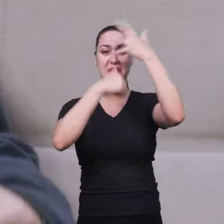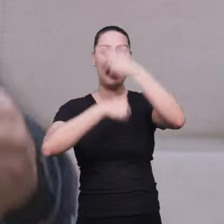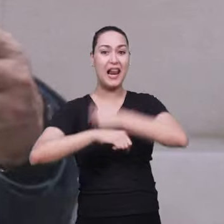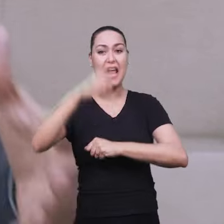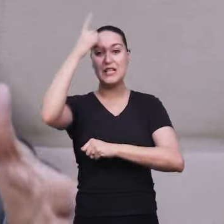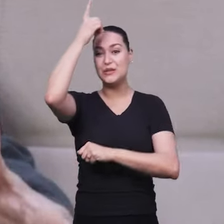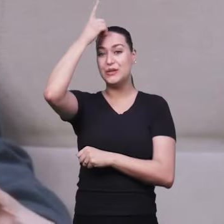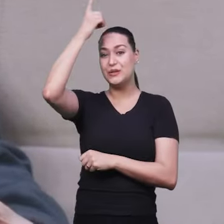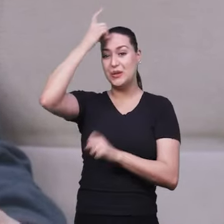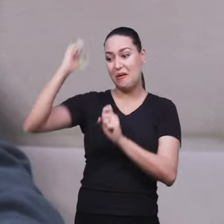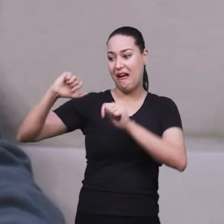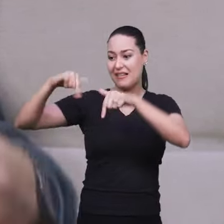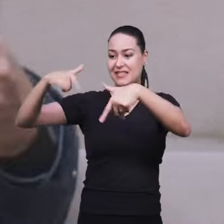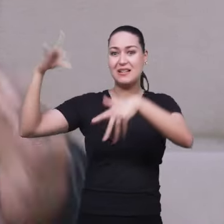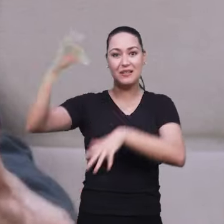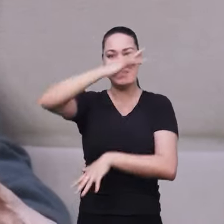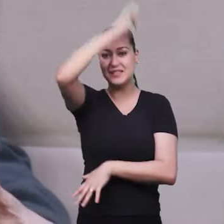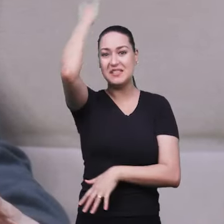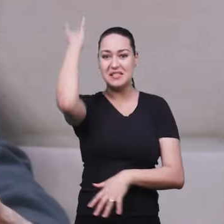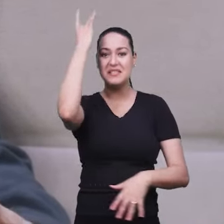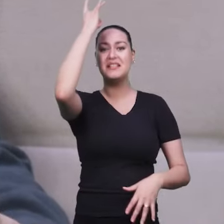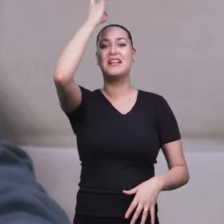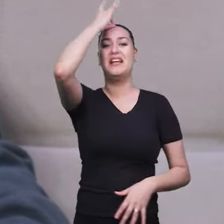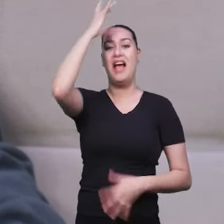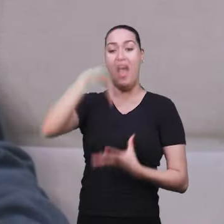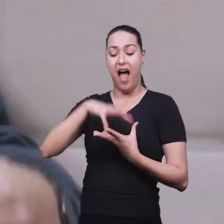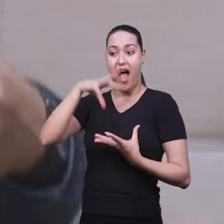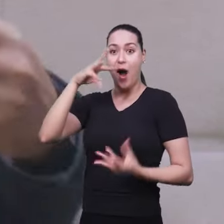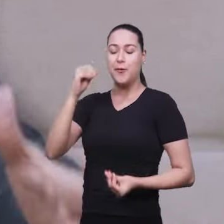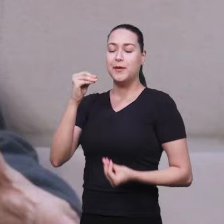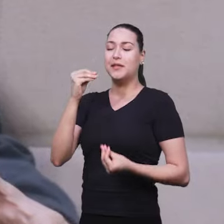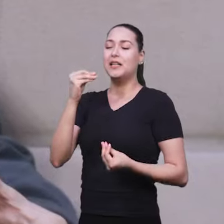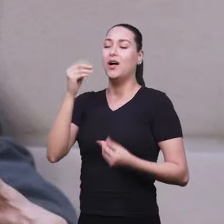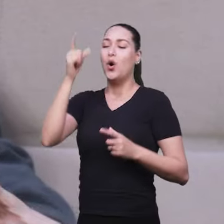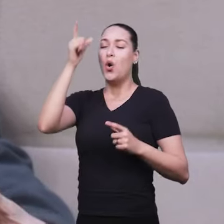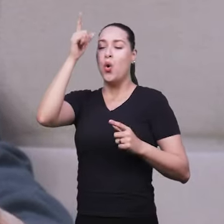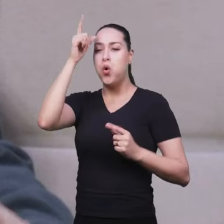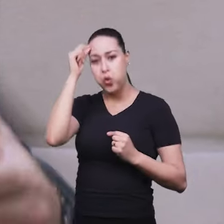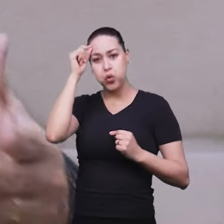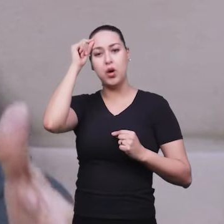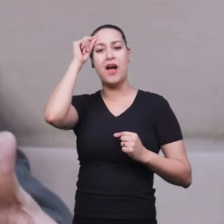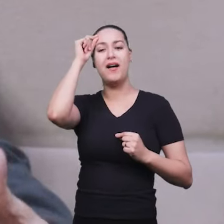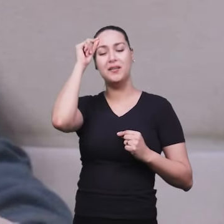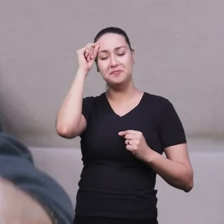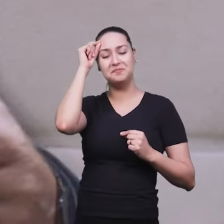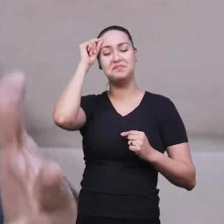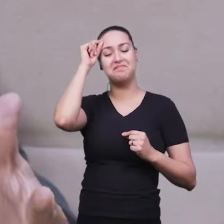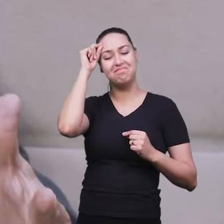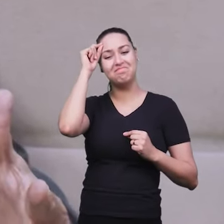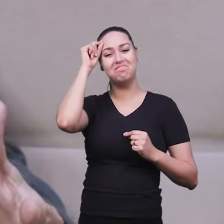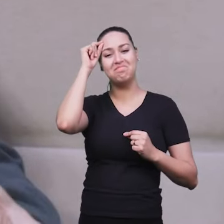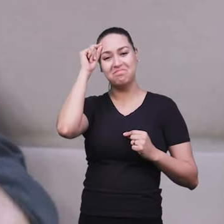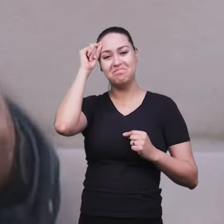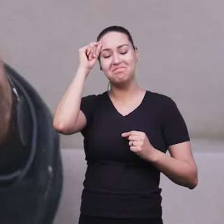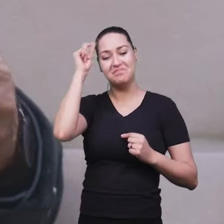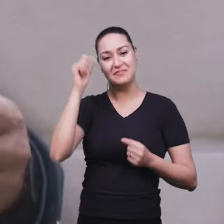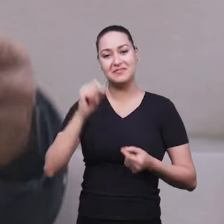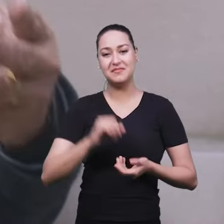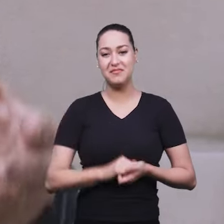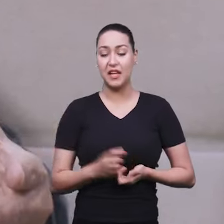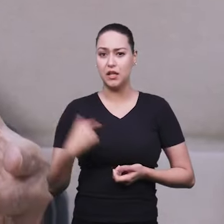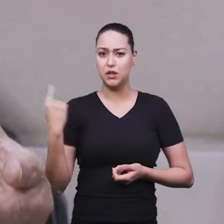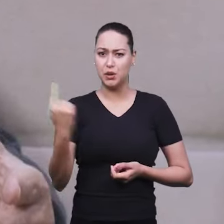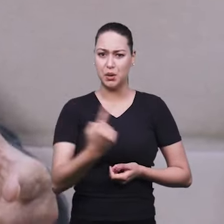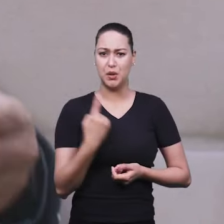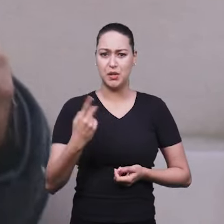da beleza dos dons, da operação do Espírito, glória a Deus, da alma sendo saciada com essa fonte, com esse manancial. Nós estamos falando